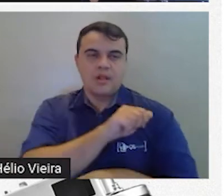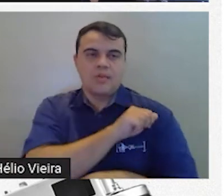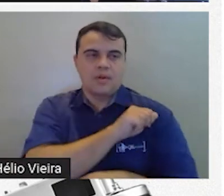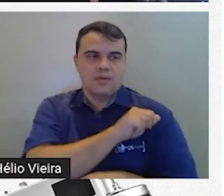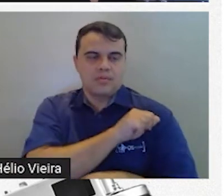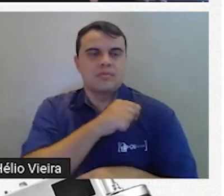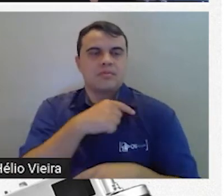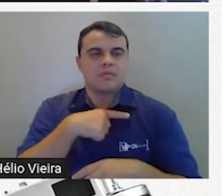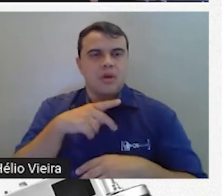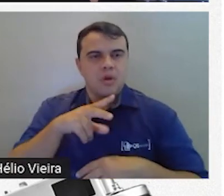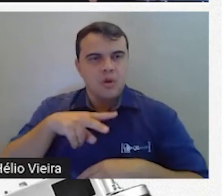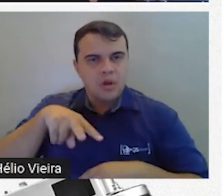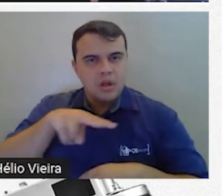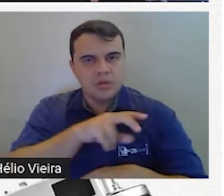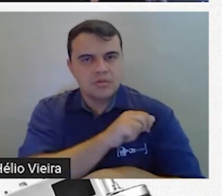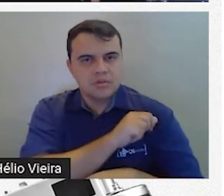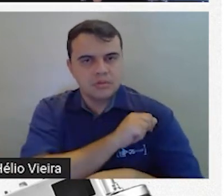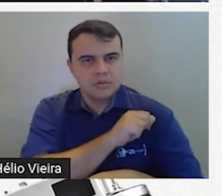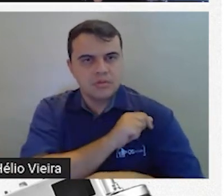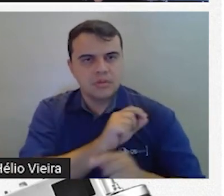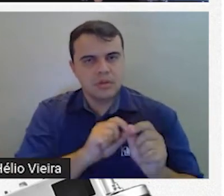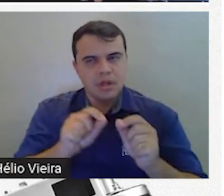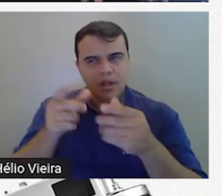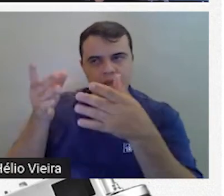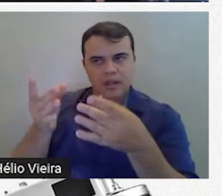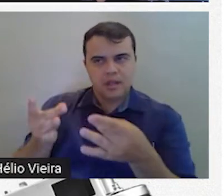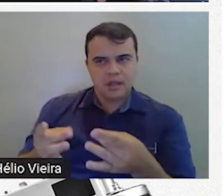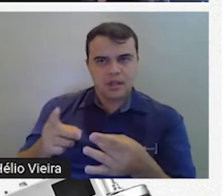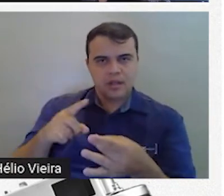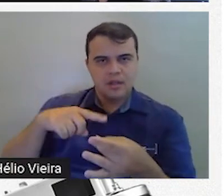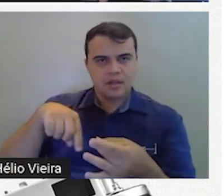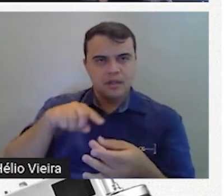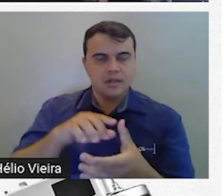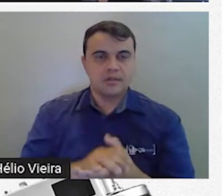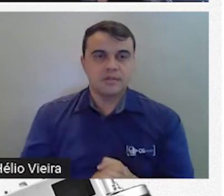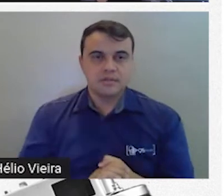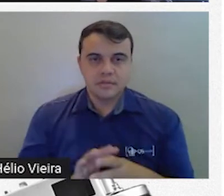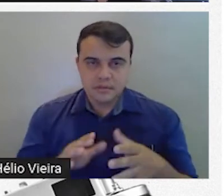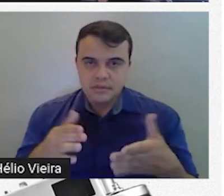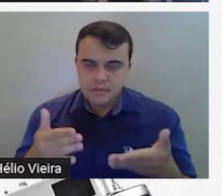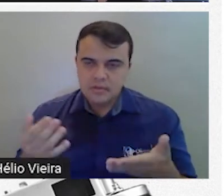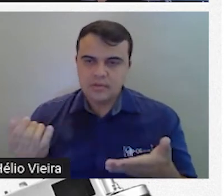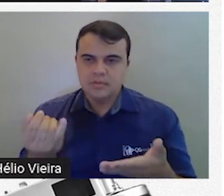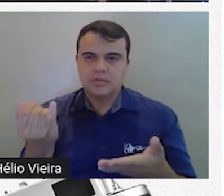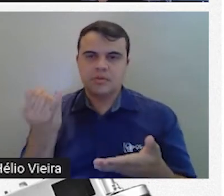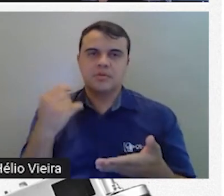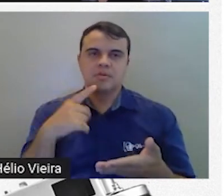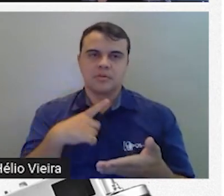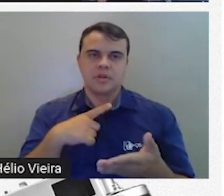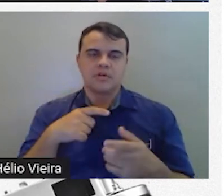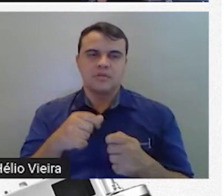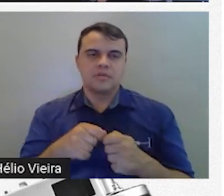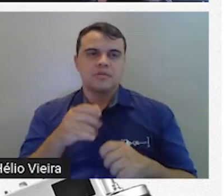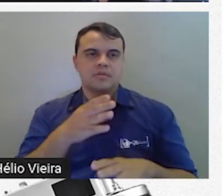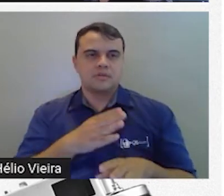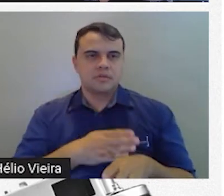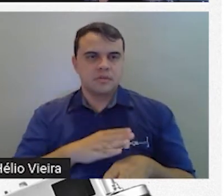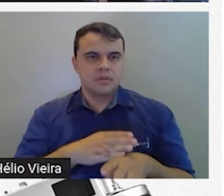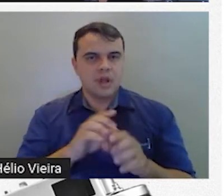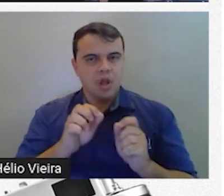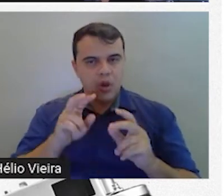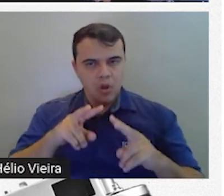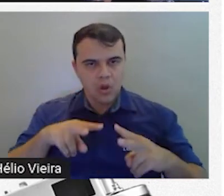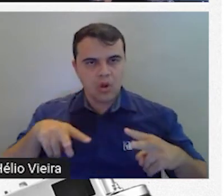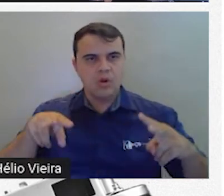né? O olhar do aluno para aqueles detalhes. Então, é para também exercitar o